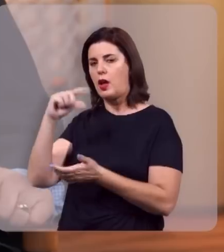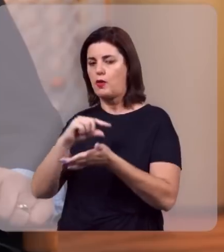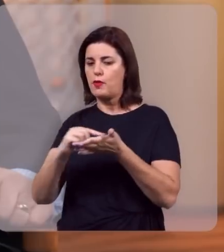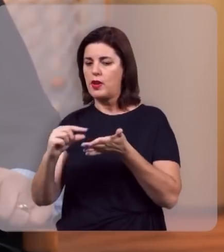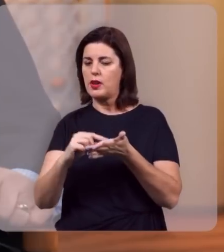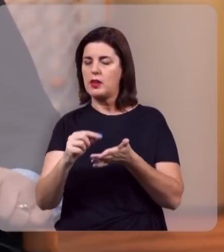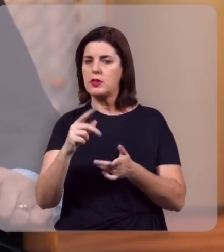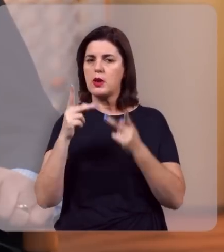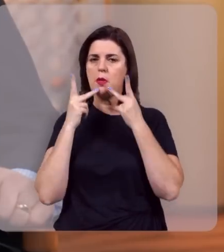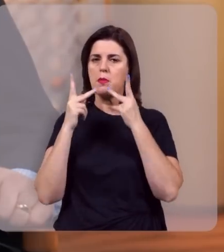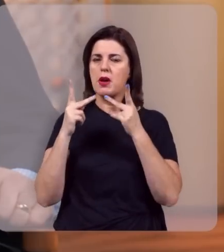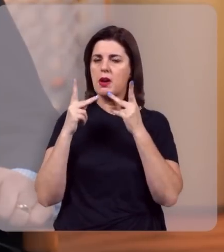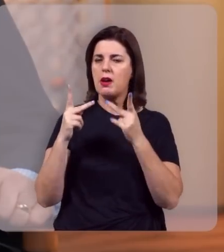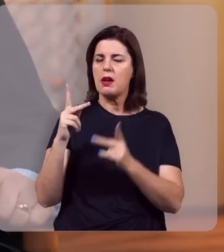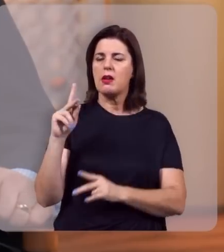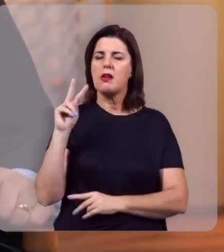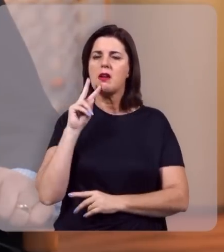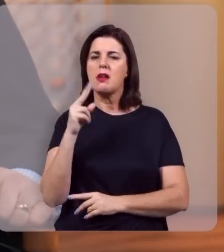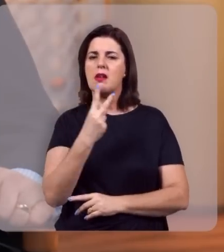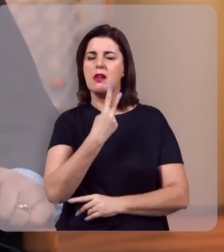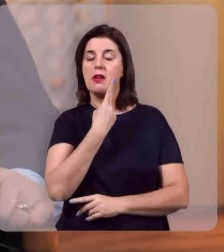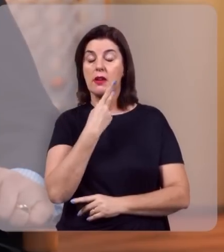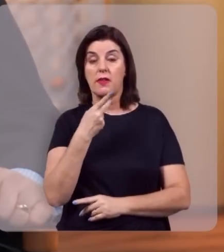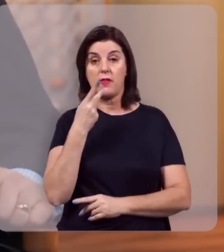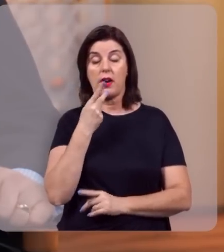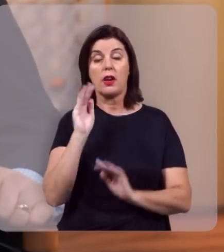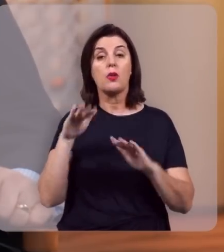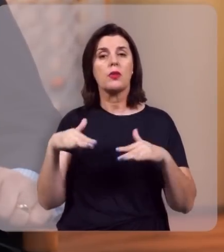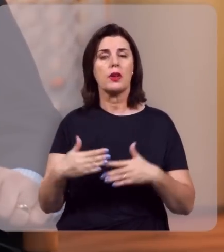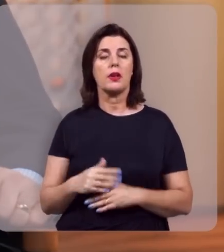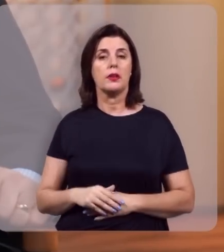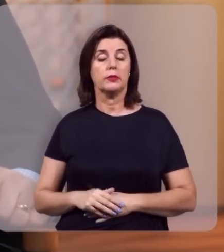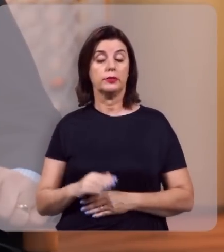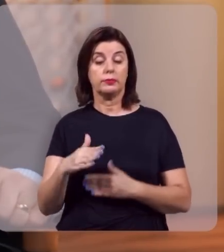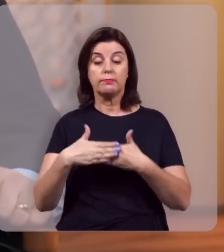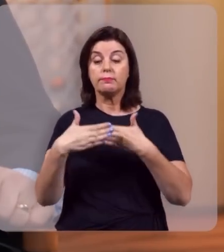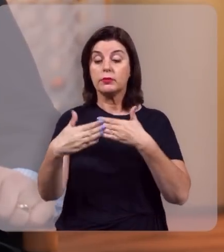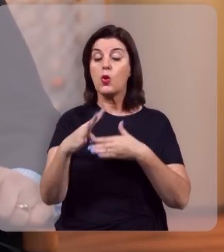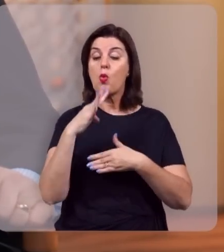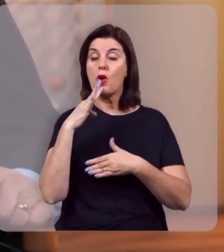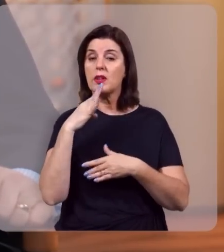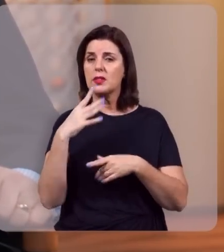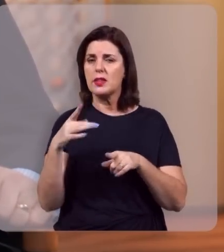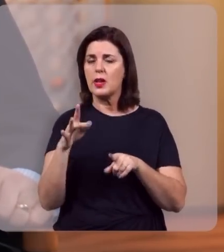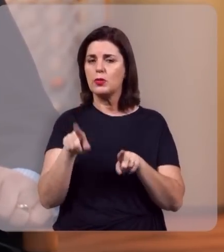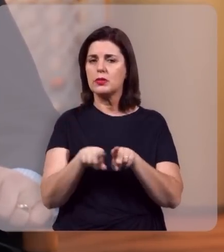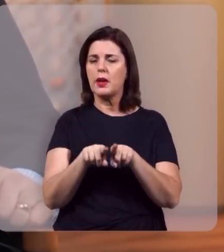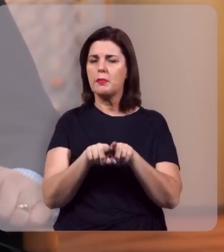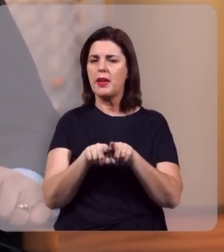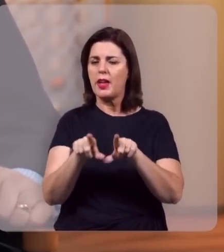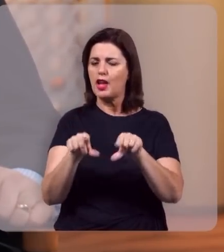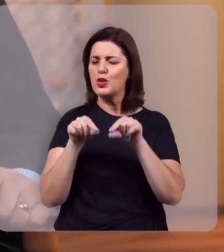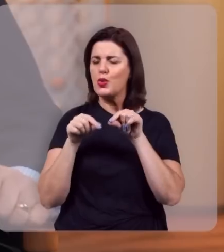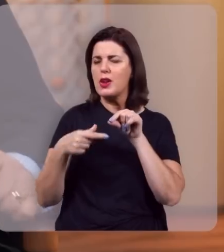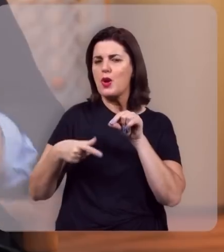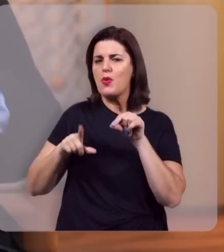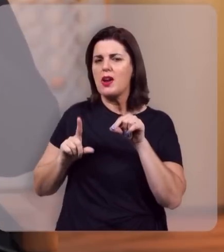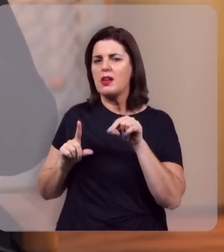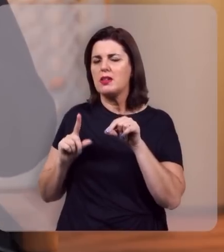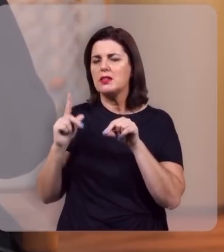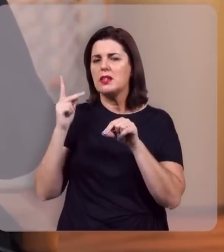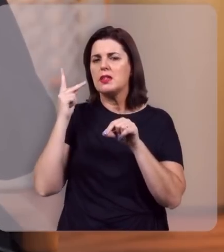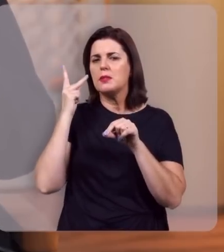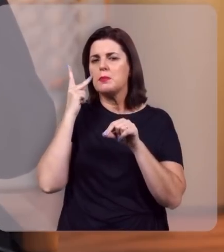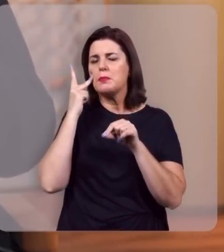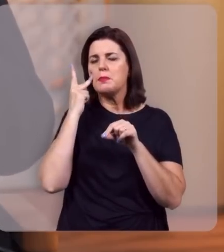dos versículos que o reverendo Hernandes vai usar diz assim: porquanto aos que de antemão conheceu, também os predestinou